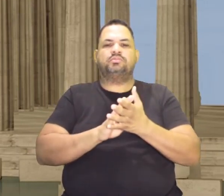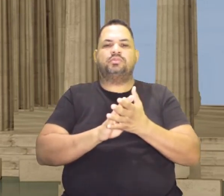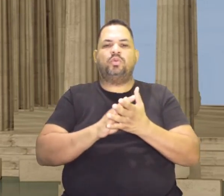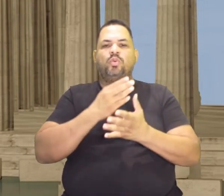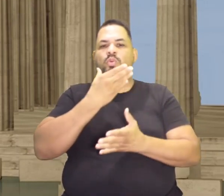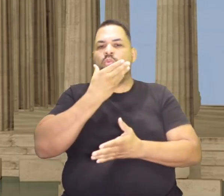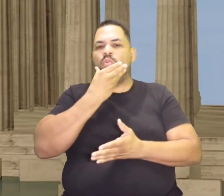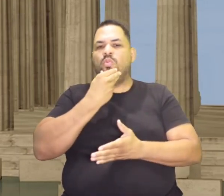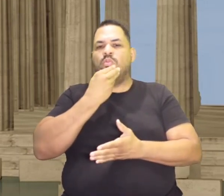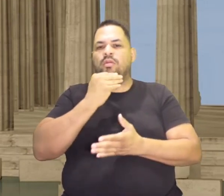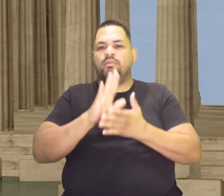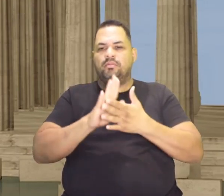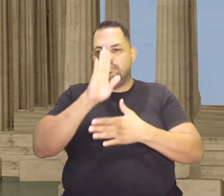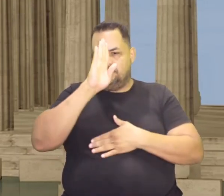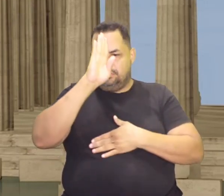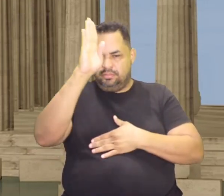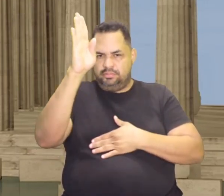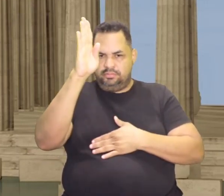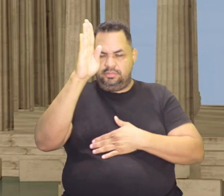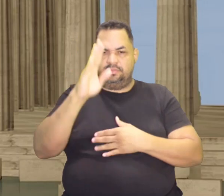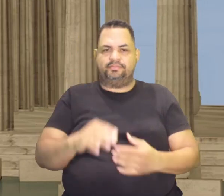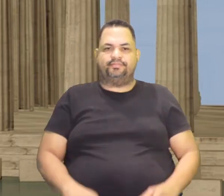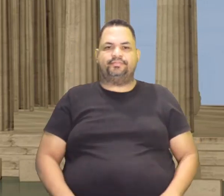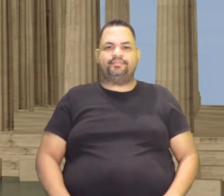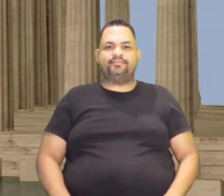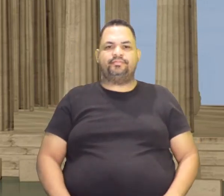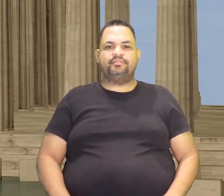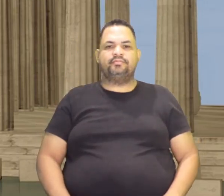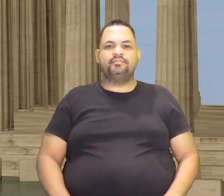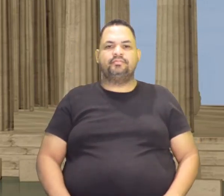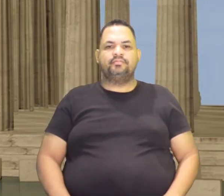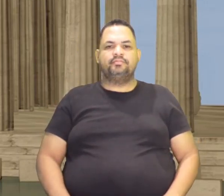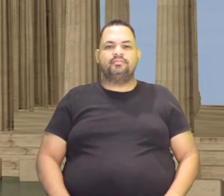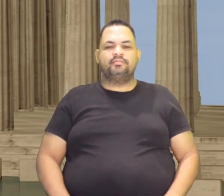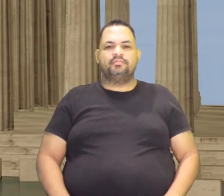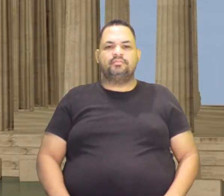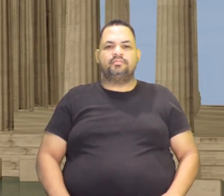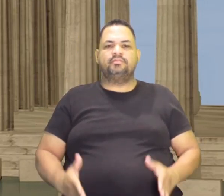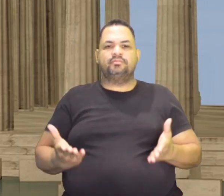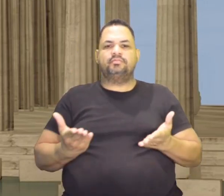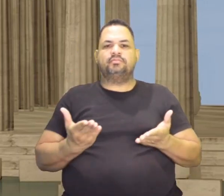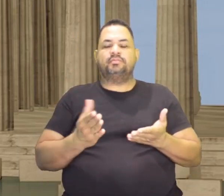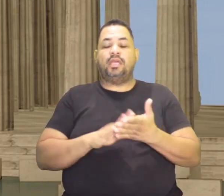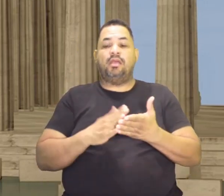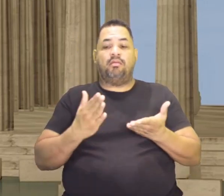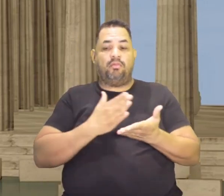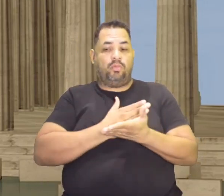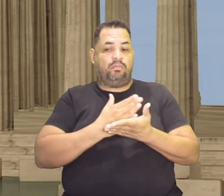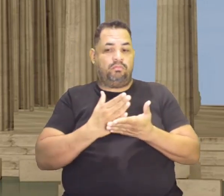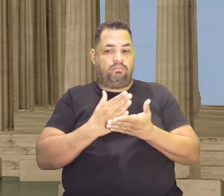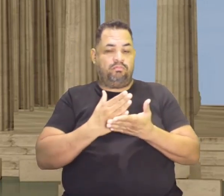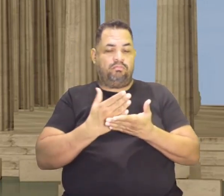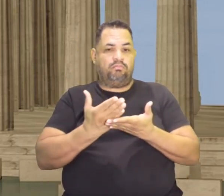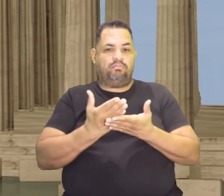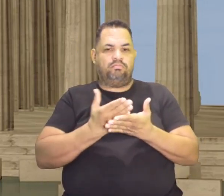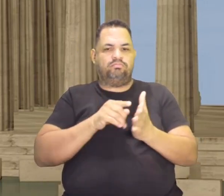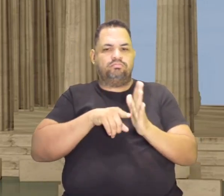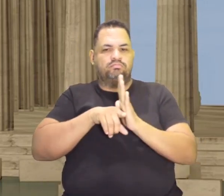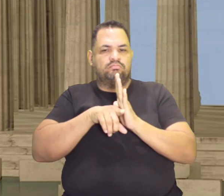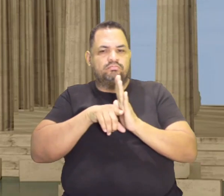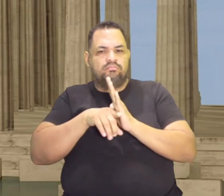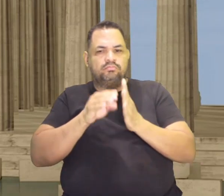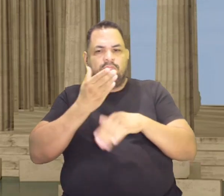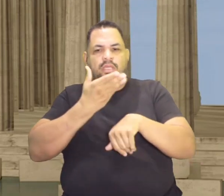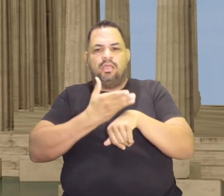o antropocentrismo. Olha que interessante. A partir desse momento, vamos analisar um pouco da prática, né,